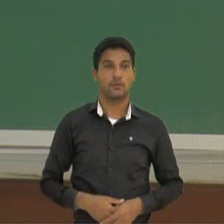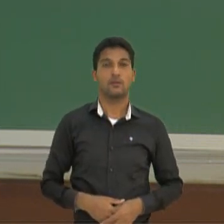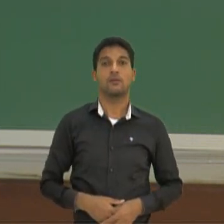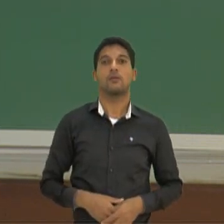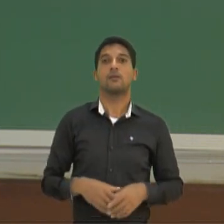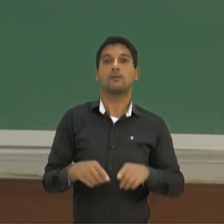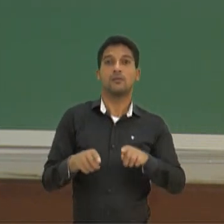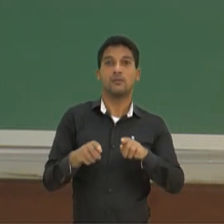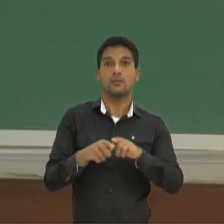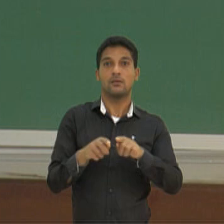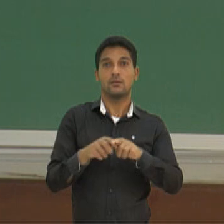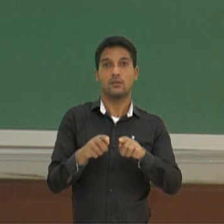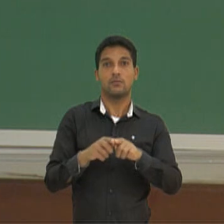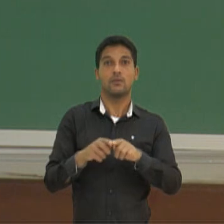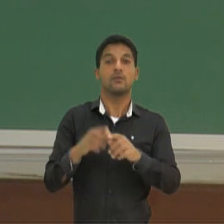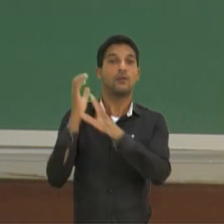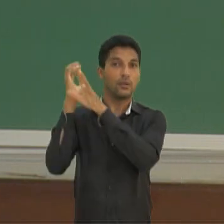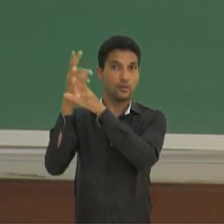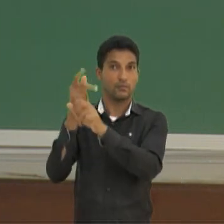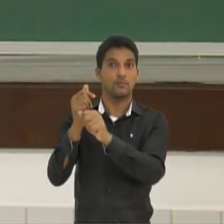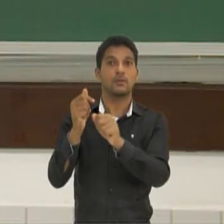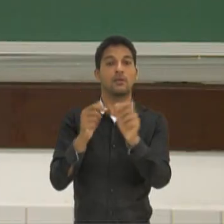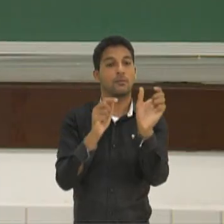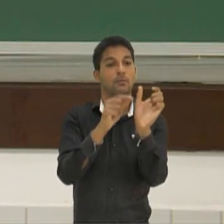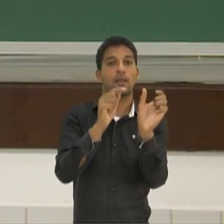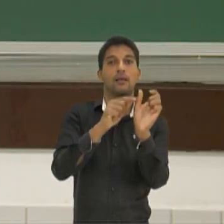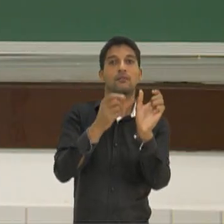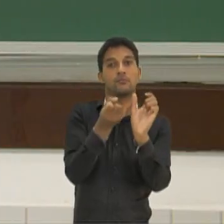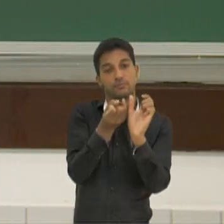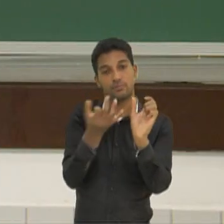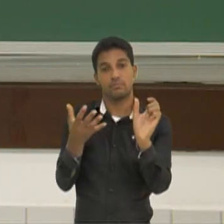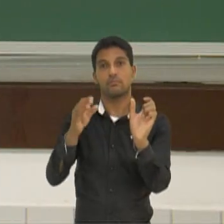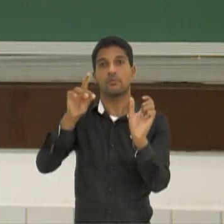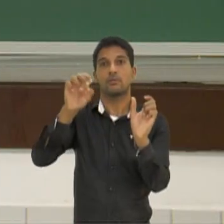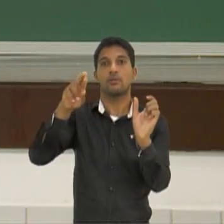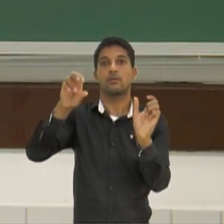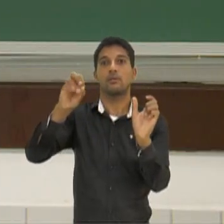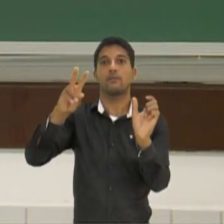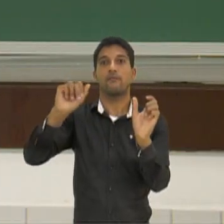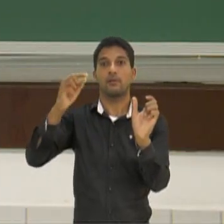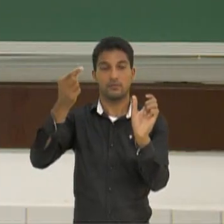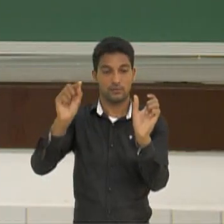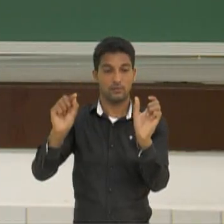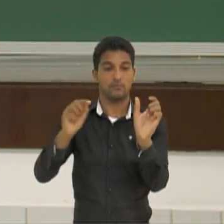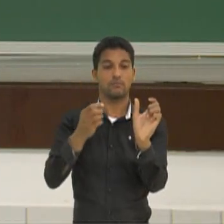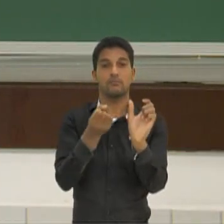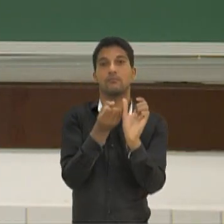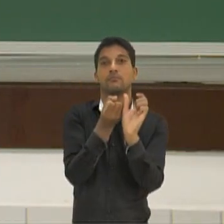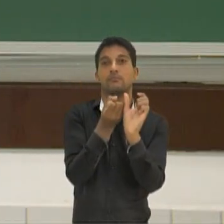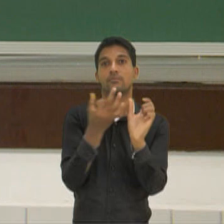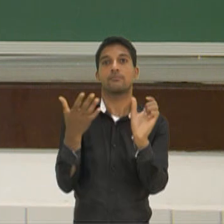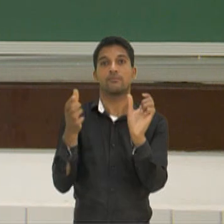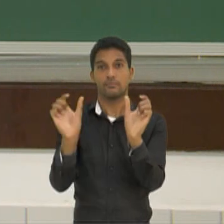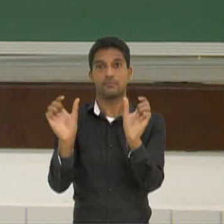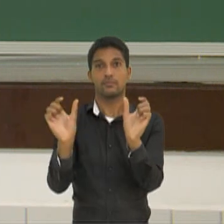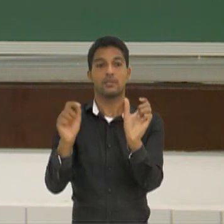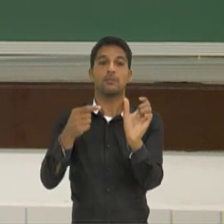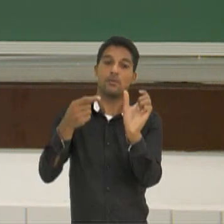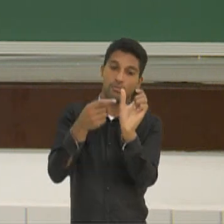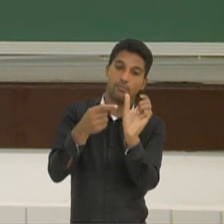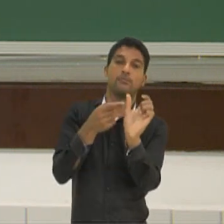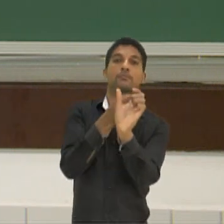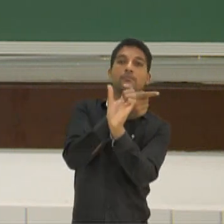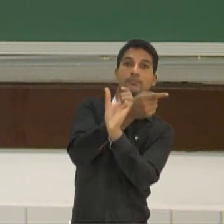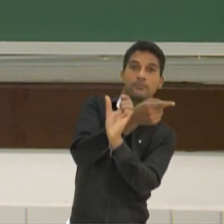derivação morfossintática das palavras, né? Vimos o que é uma derivação prefixal, quando insere ali um prefixo, sufixal e uma